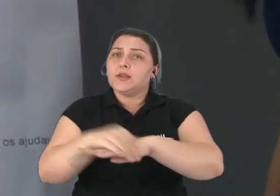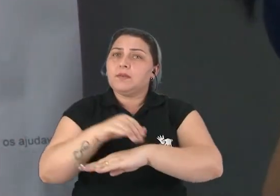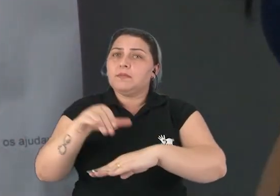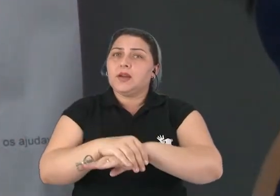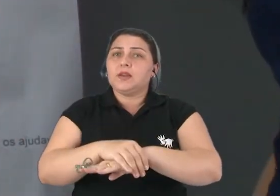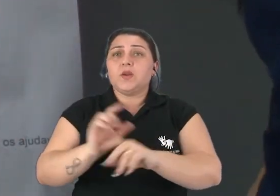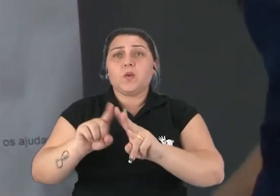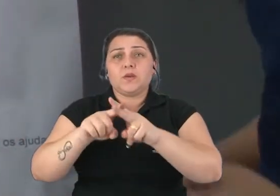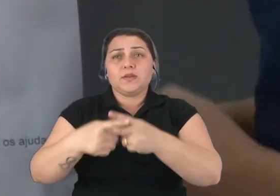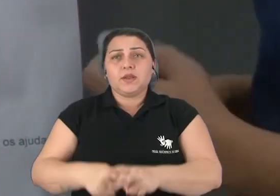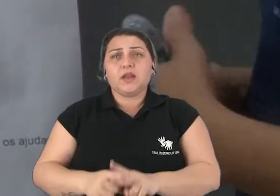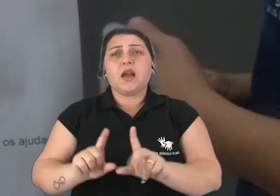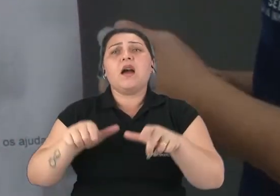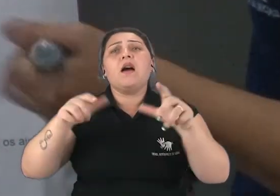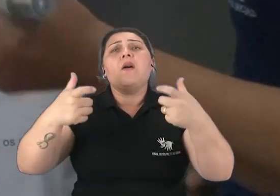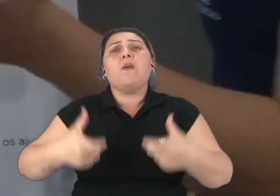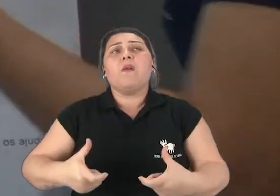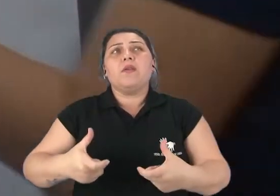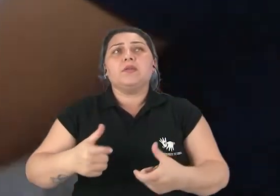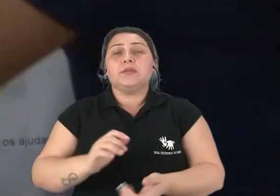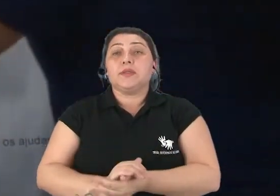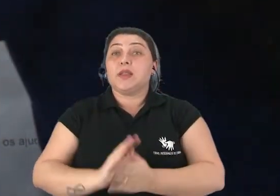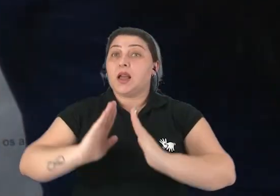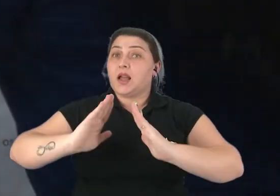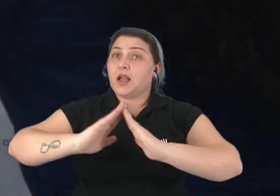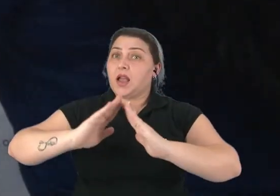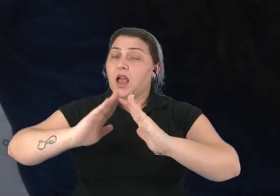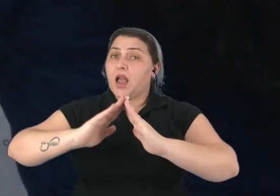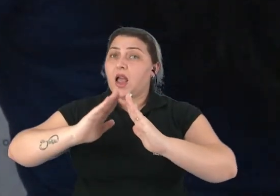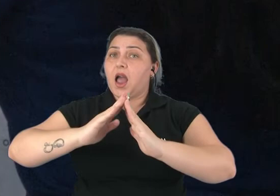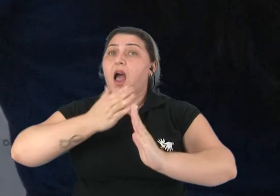Onde acontece a história? Na casa do